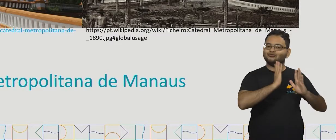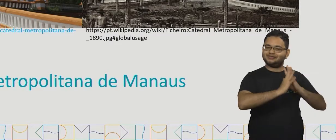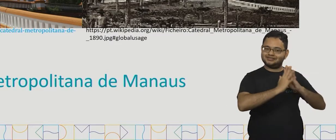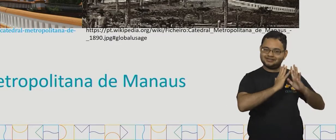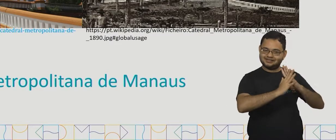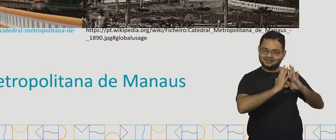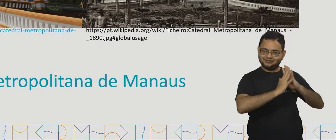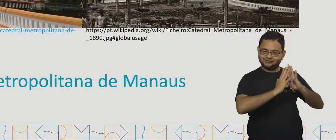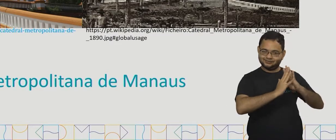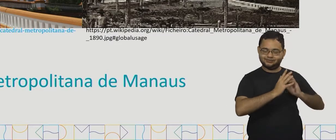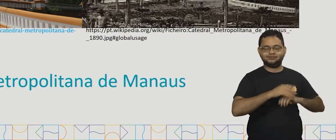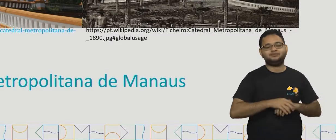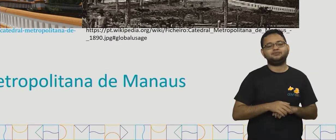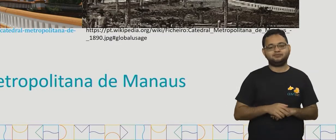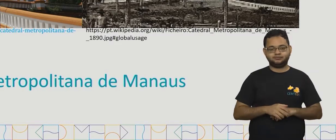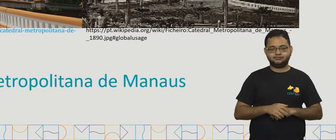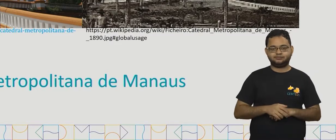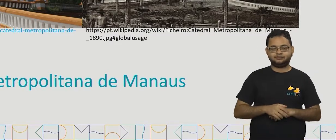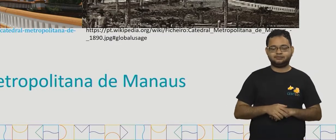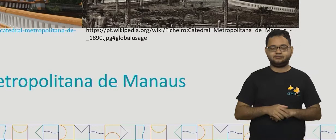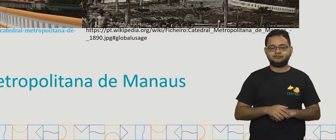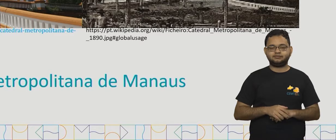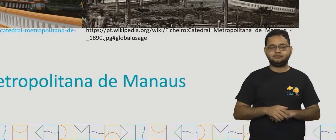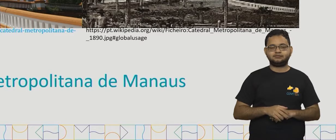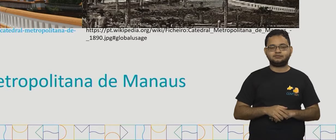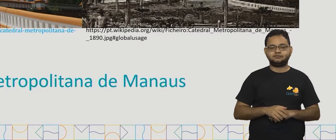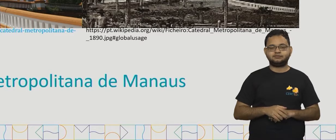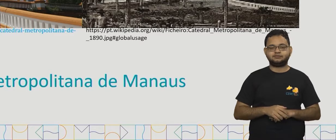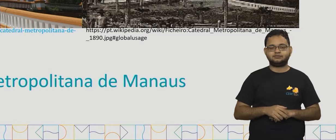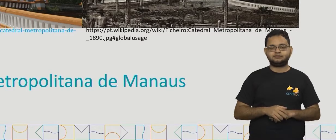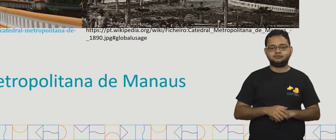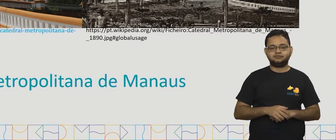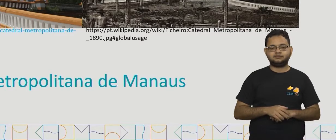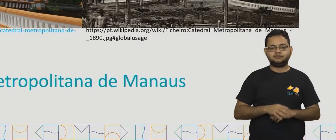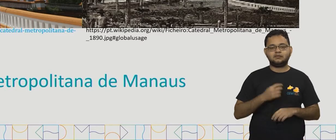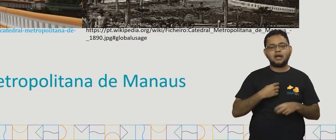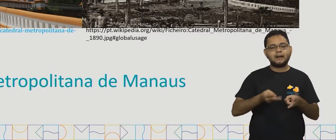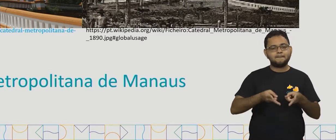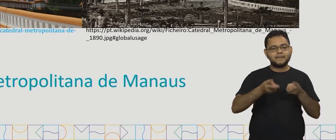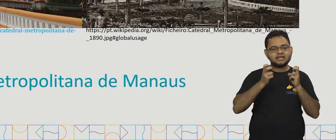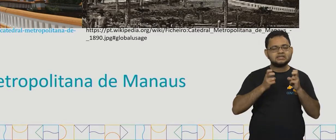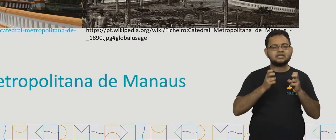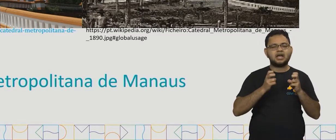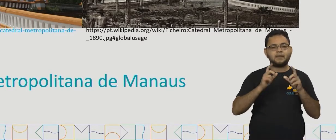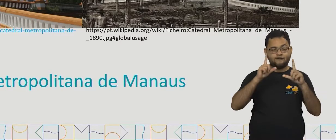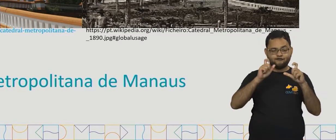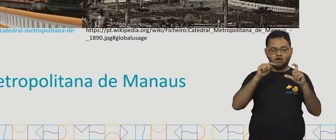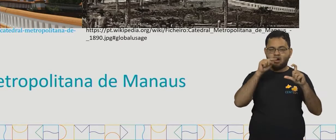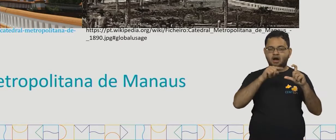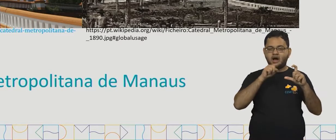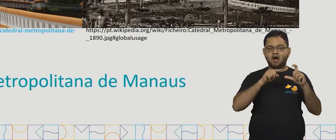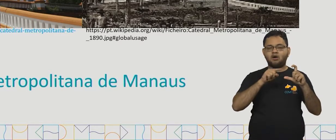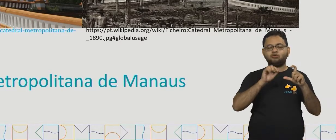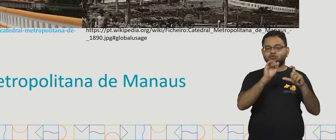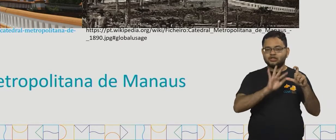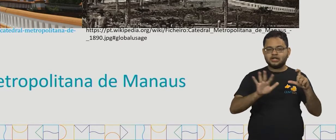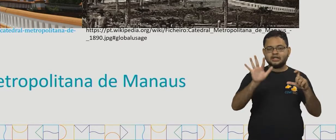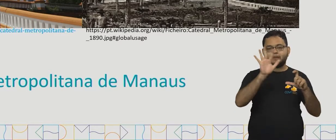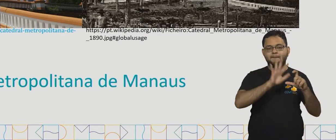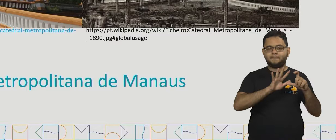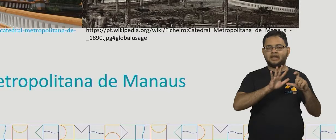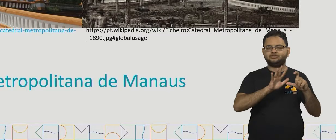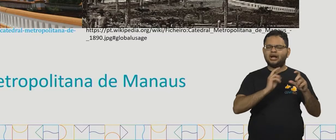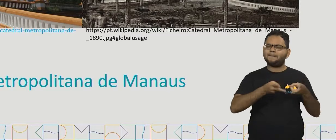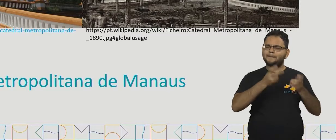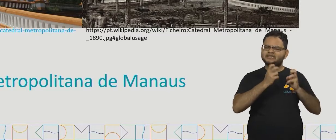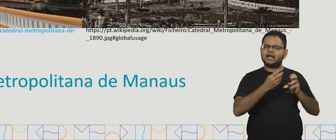Manaus, o Centro Histórico. Observe que, além da qualidade da imagem, que já nos remonta a um